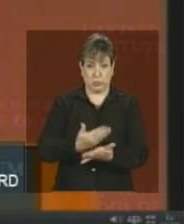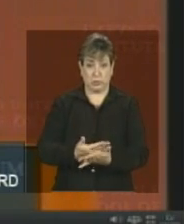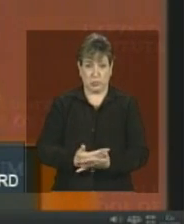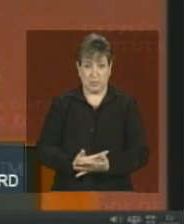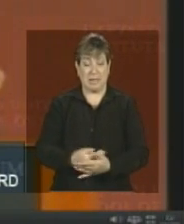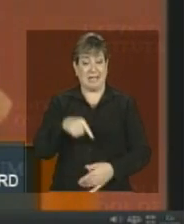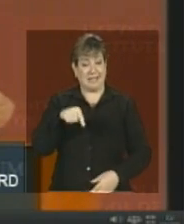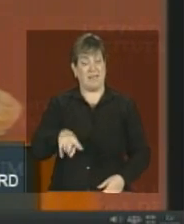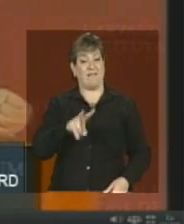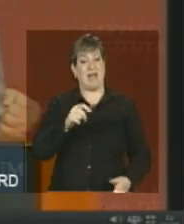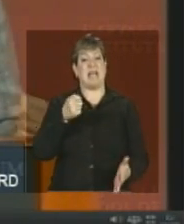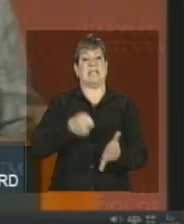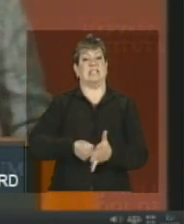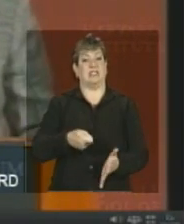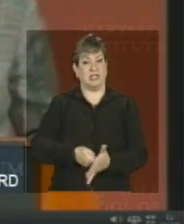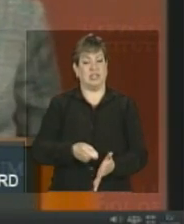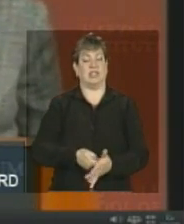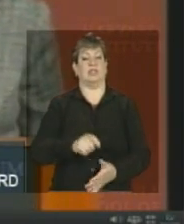vai exigir